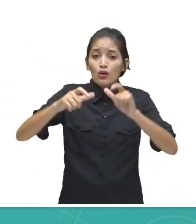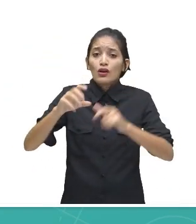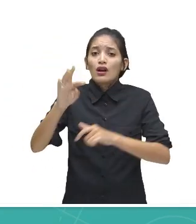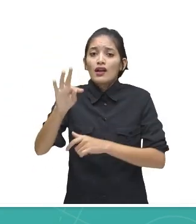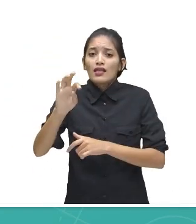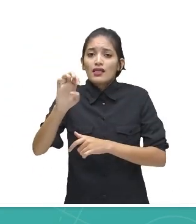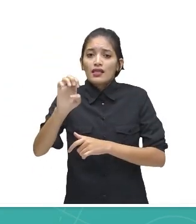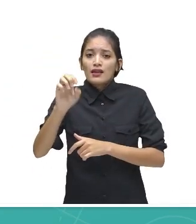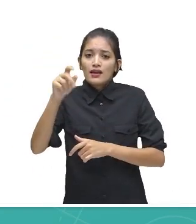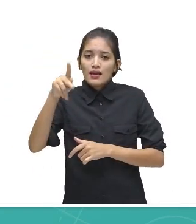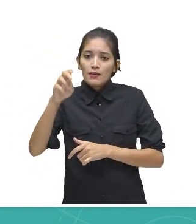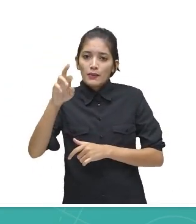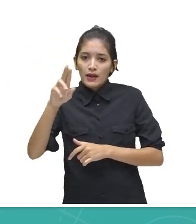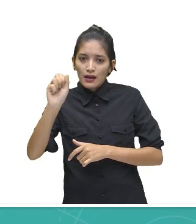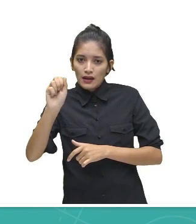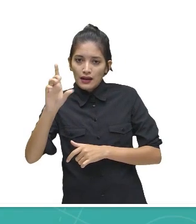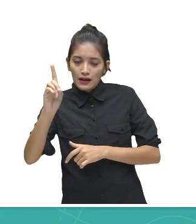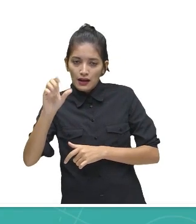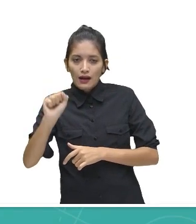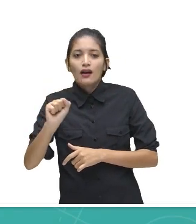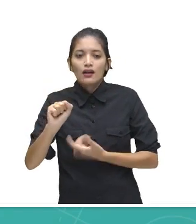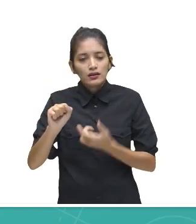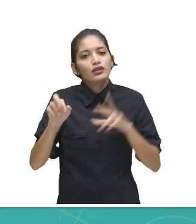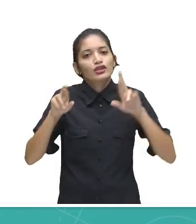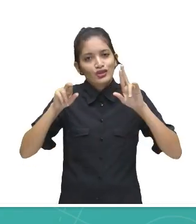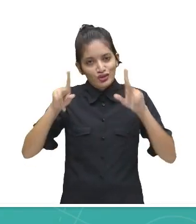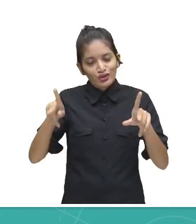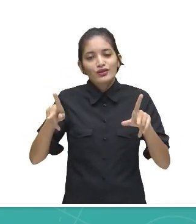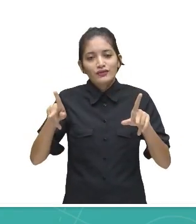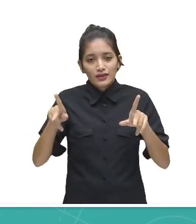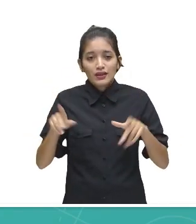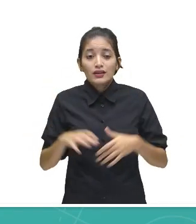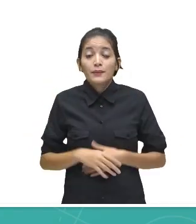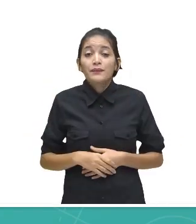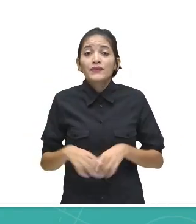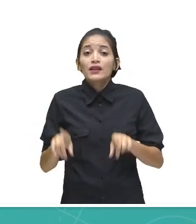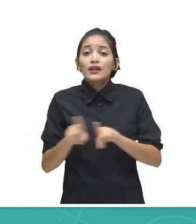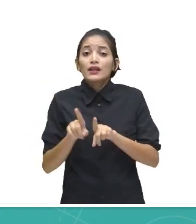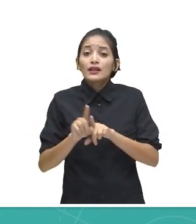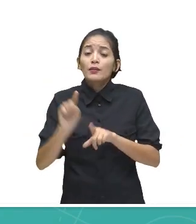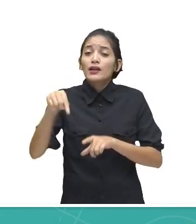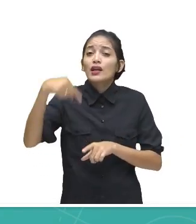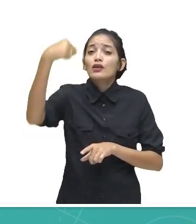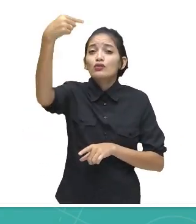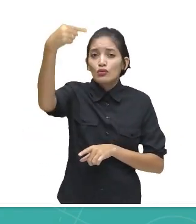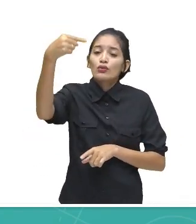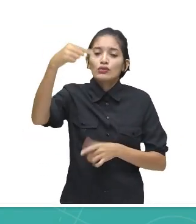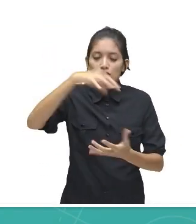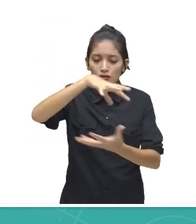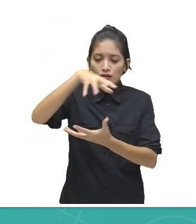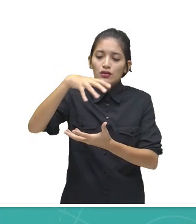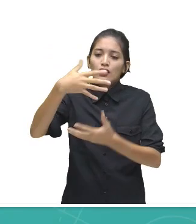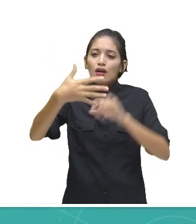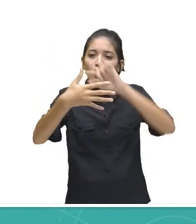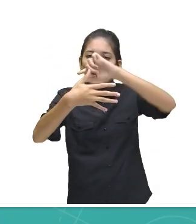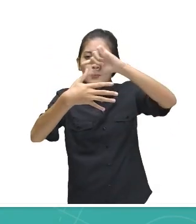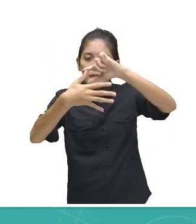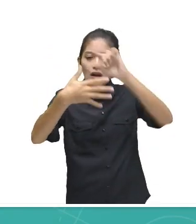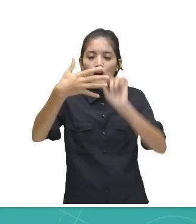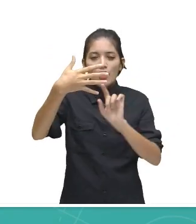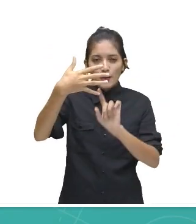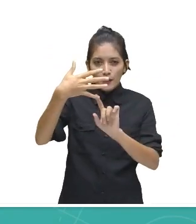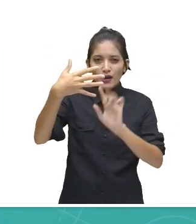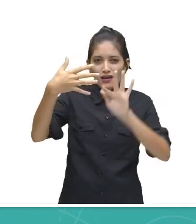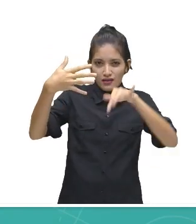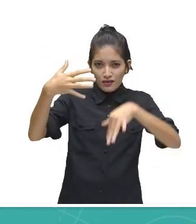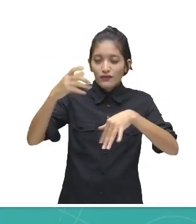que a tendência é ser um pouco mais branda as temperaturas. E existem essas outras duas áreas do planeta que a gente vai ver apenas na tela aí agora,